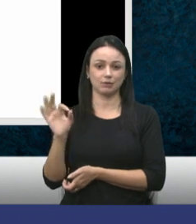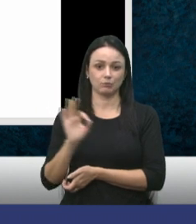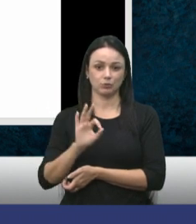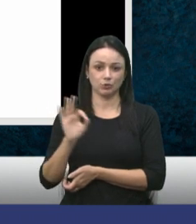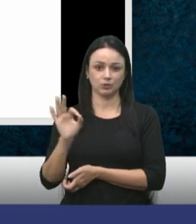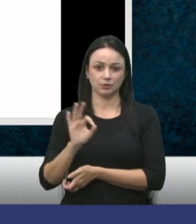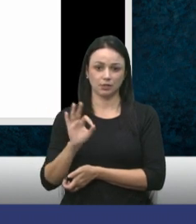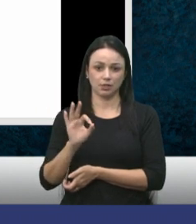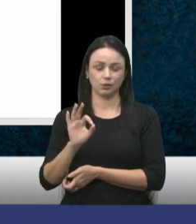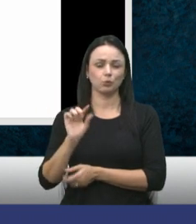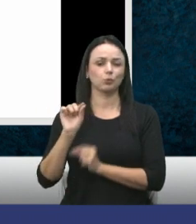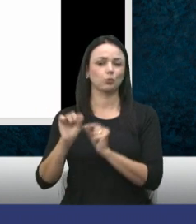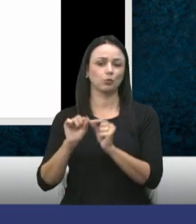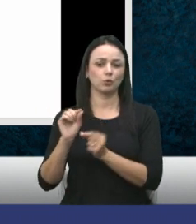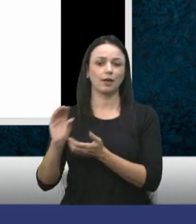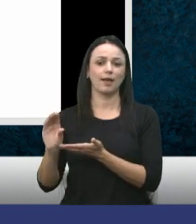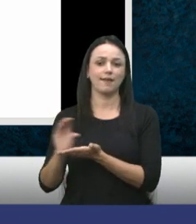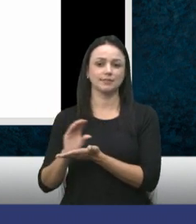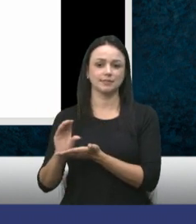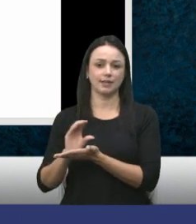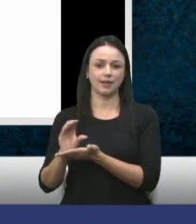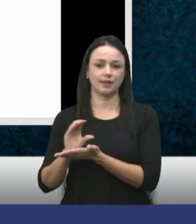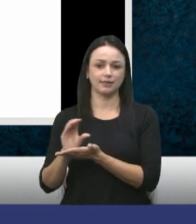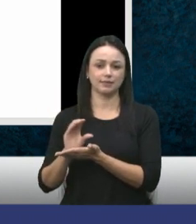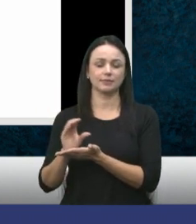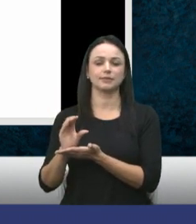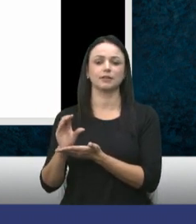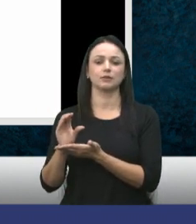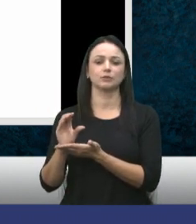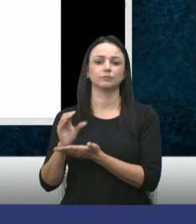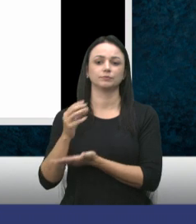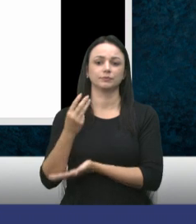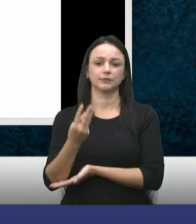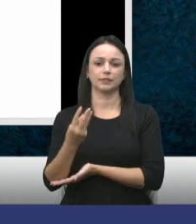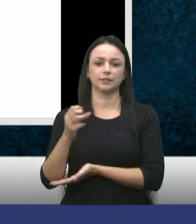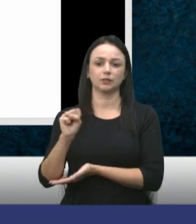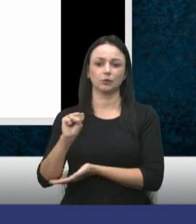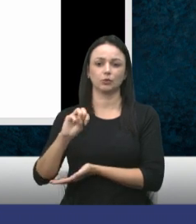64,63% da receita prevista de